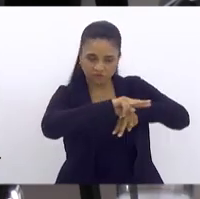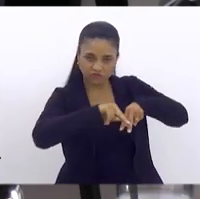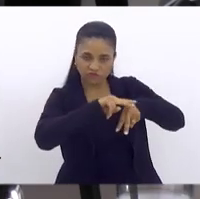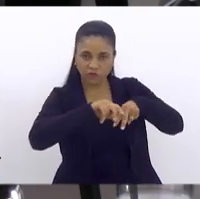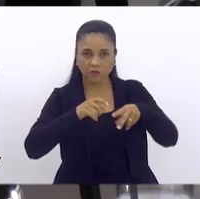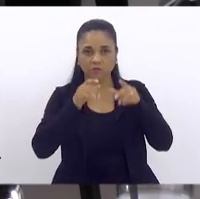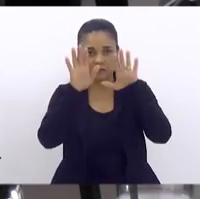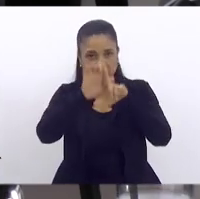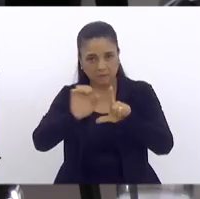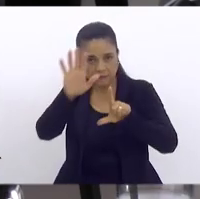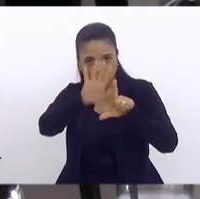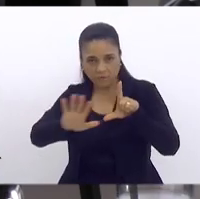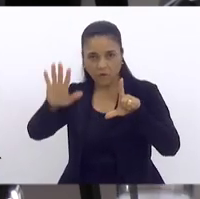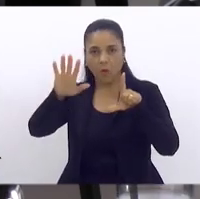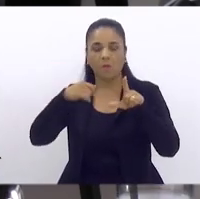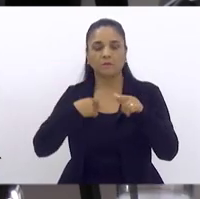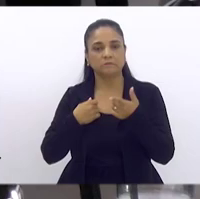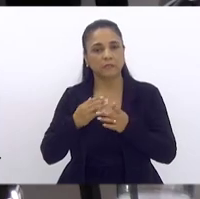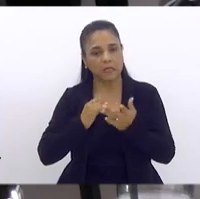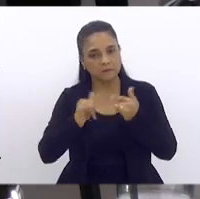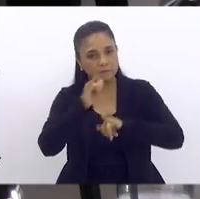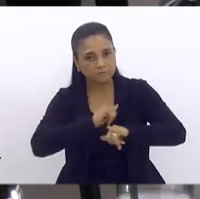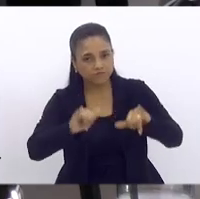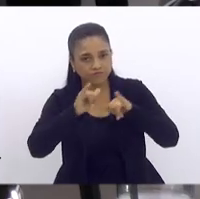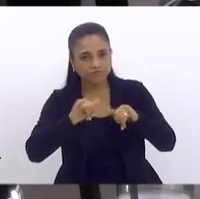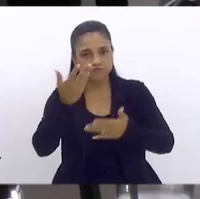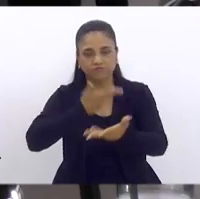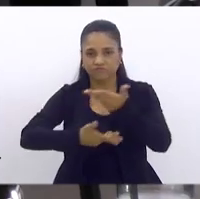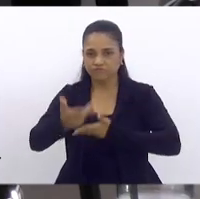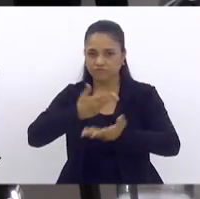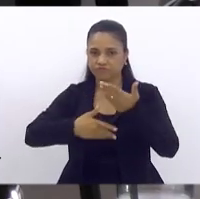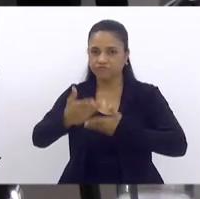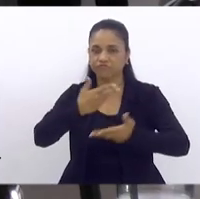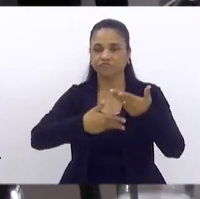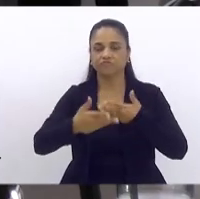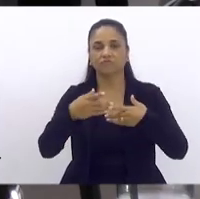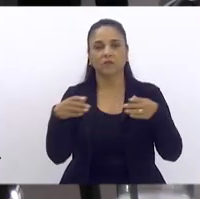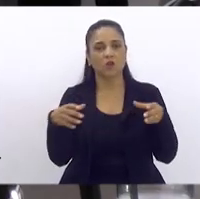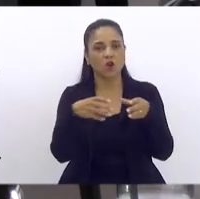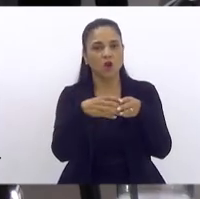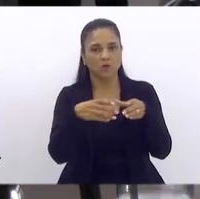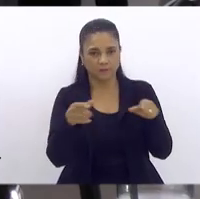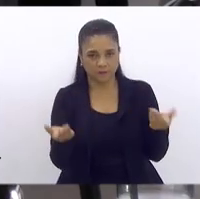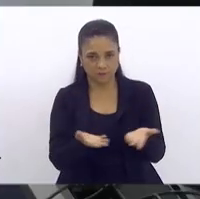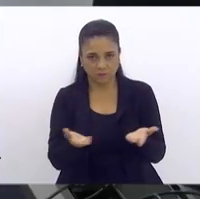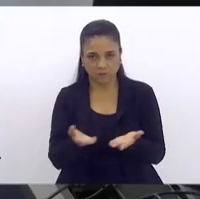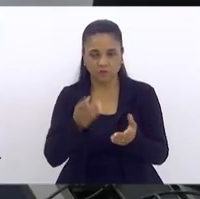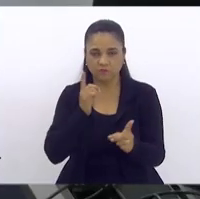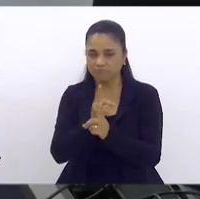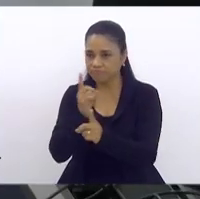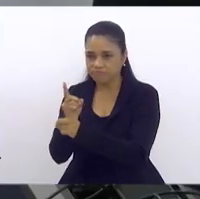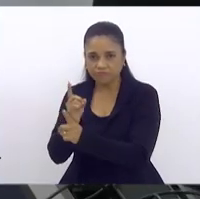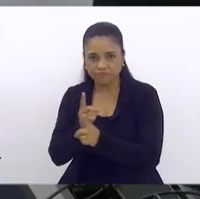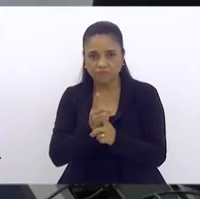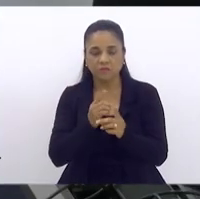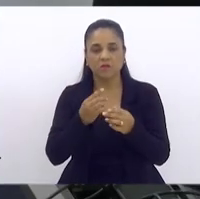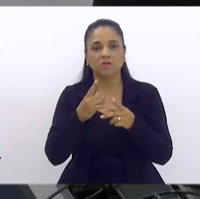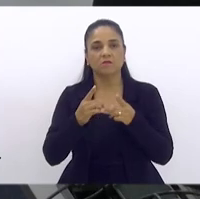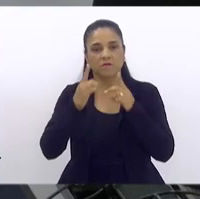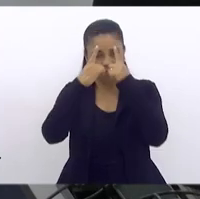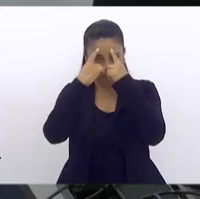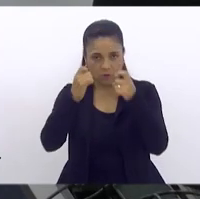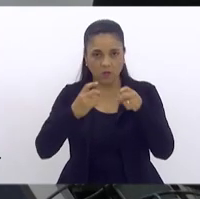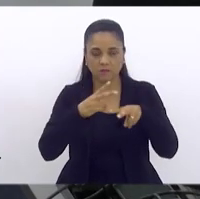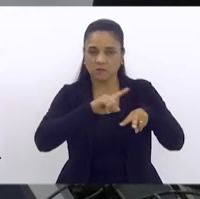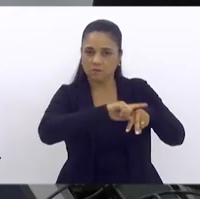auxiliar bastante os trabalhos dessa comissão, tanto de forma mais específica, pensando nos achados que a gente encontrou em relação à violência política de